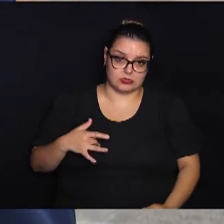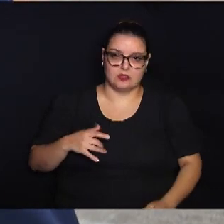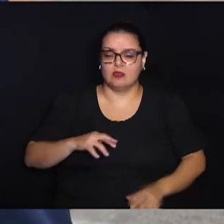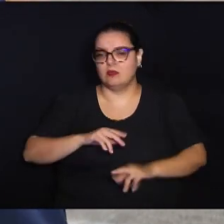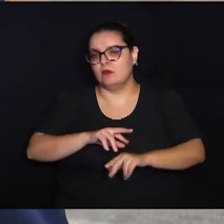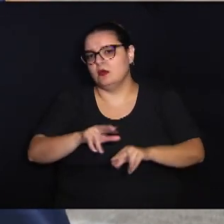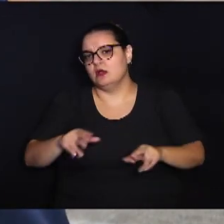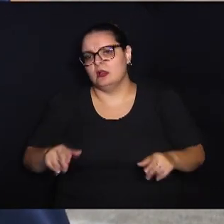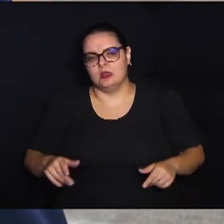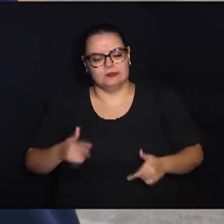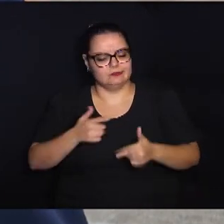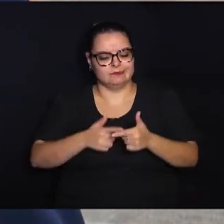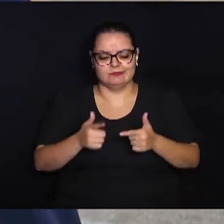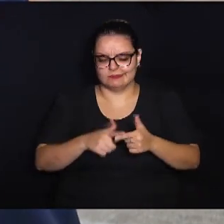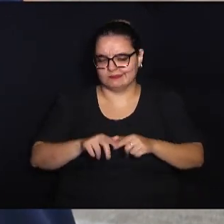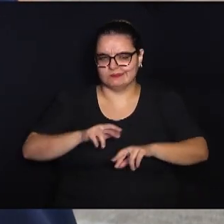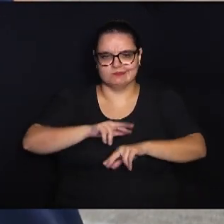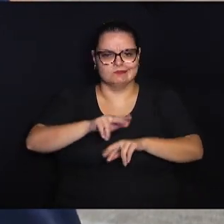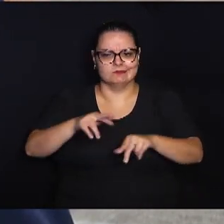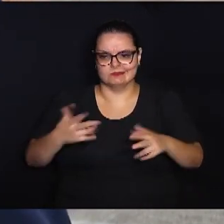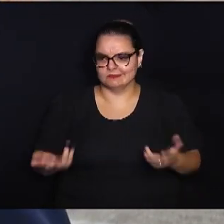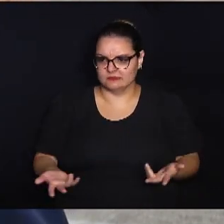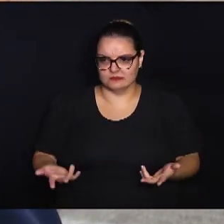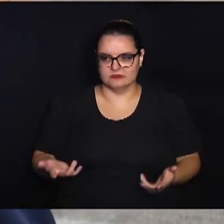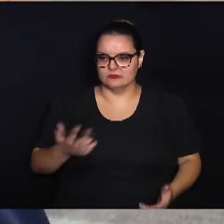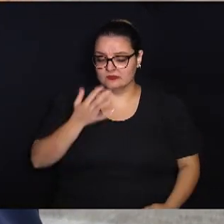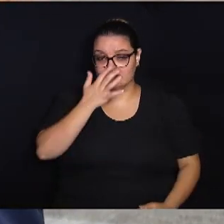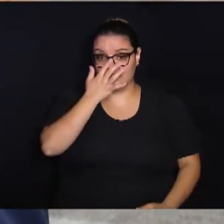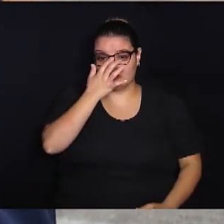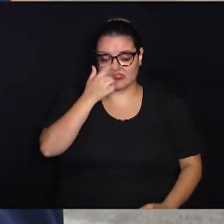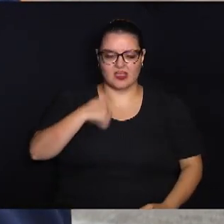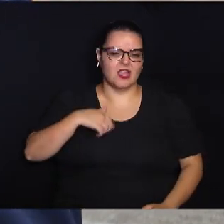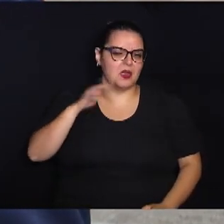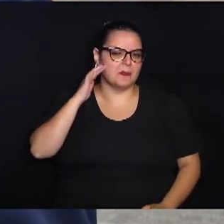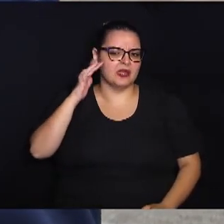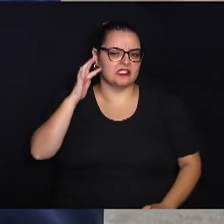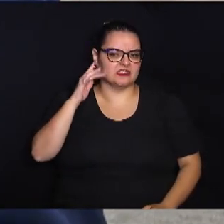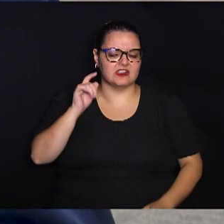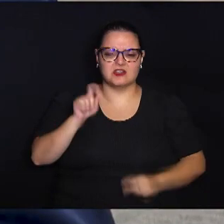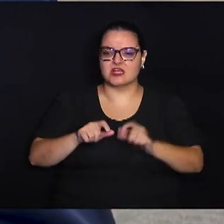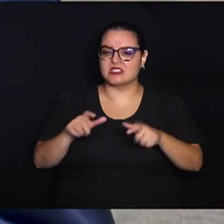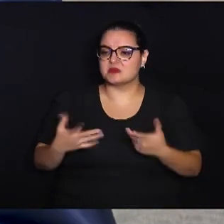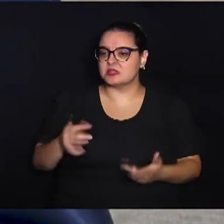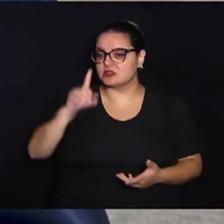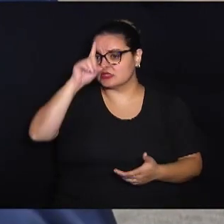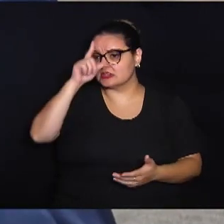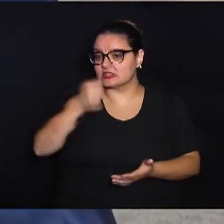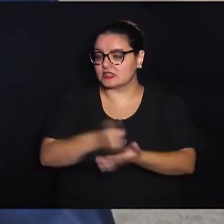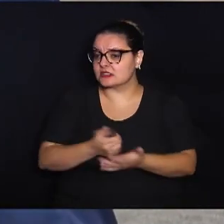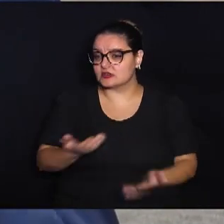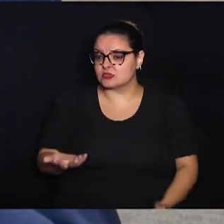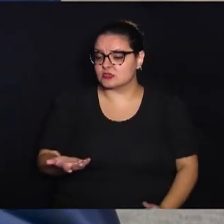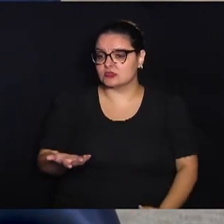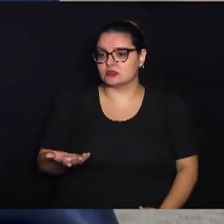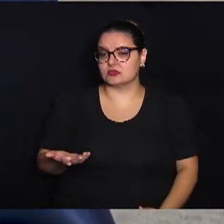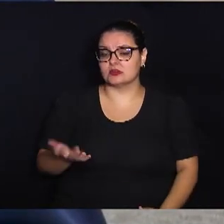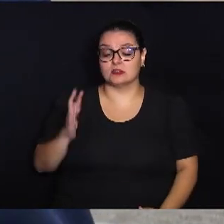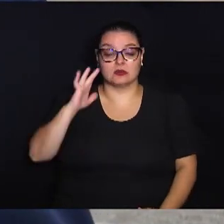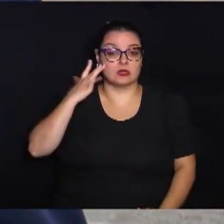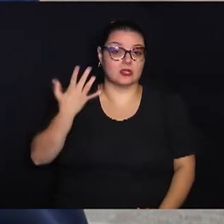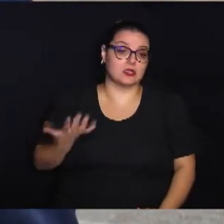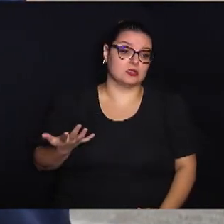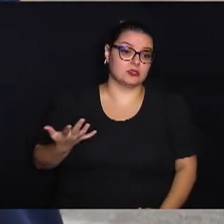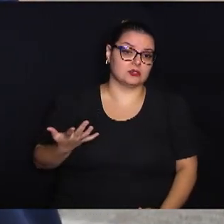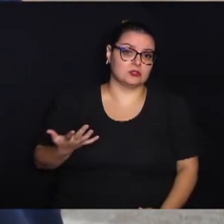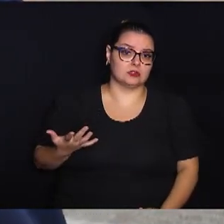vários transtornos. Às vezes eu fico imaginando que as pessoas tomam decisões achando que elas são